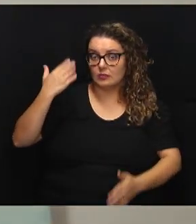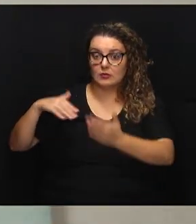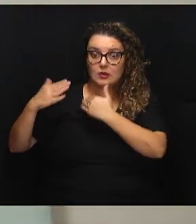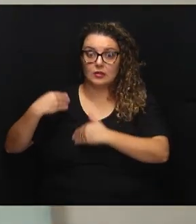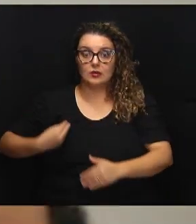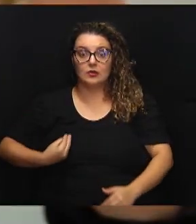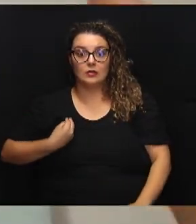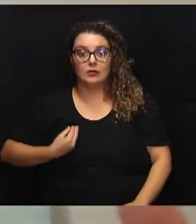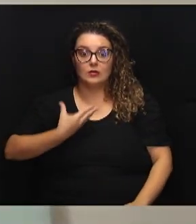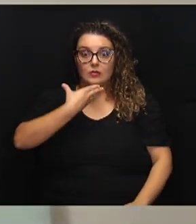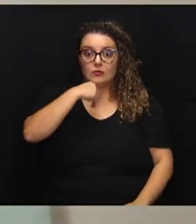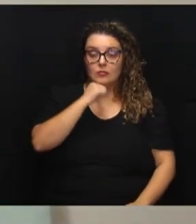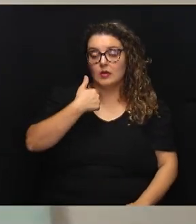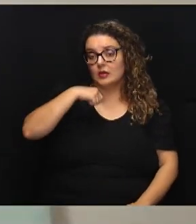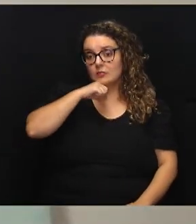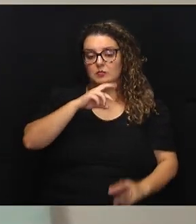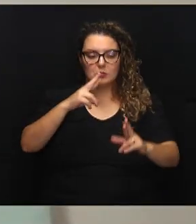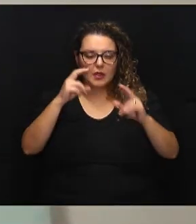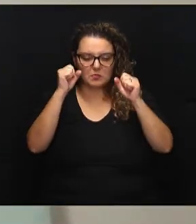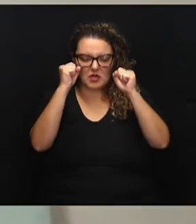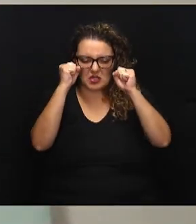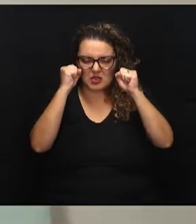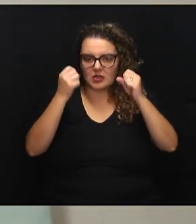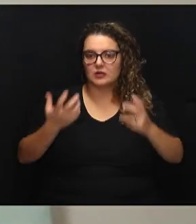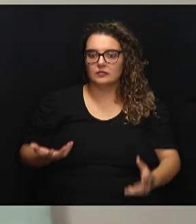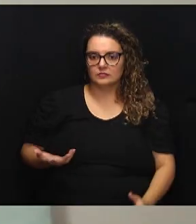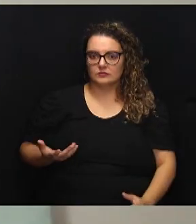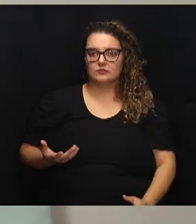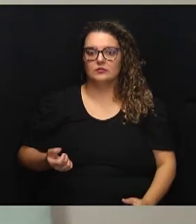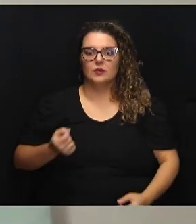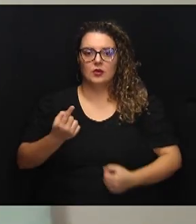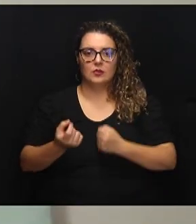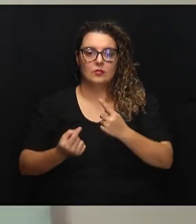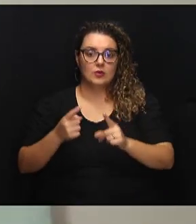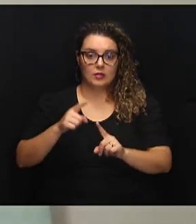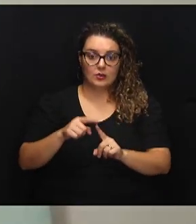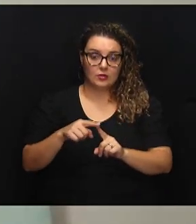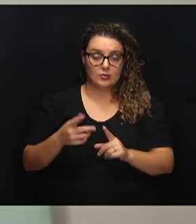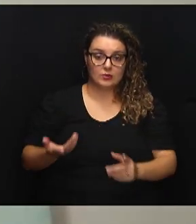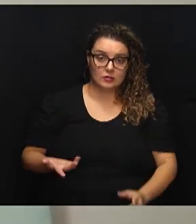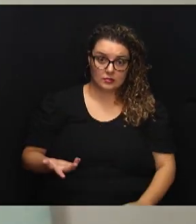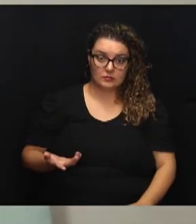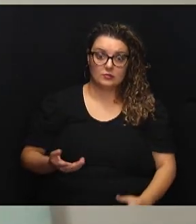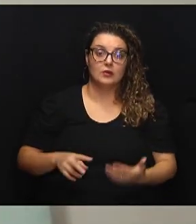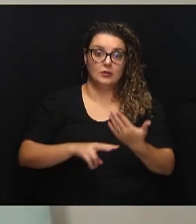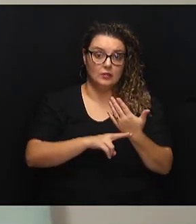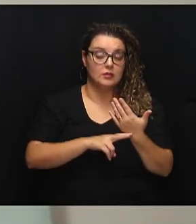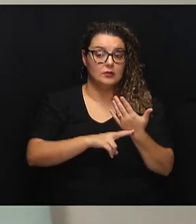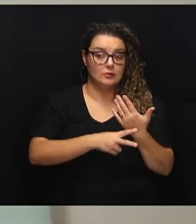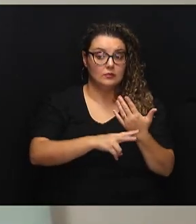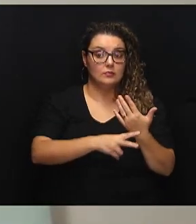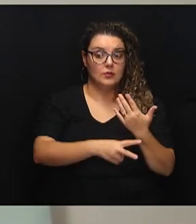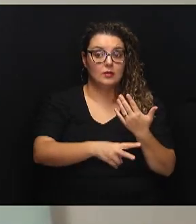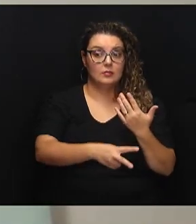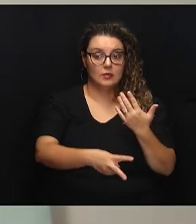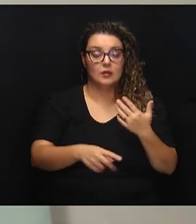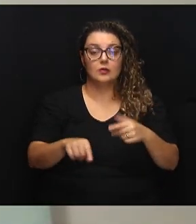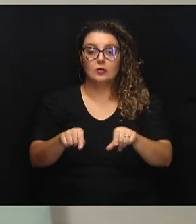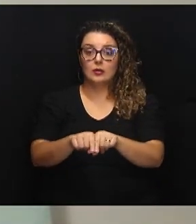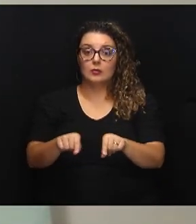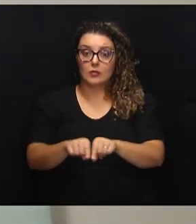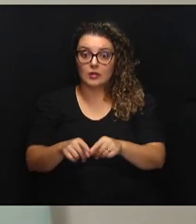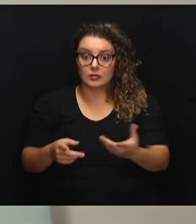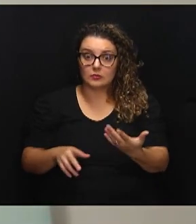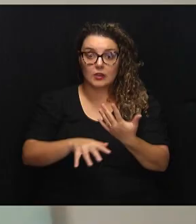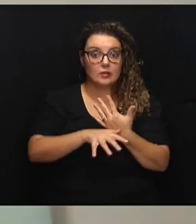pais torcendo por algum time, né, ou por alguma modalidade, isso vai influenciando. Assim como também influencia